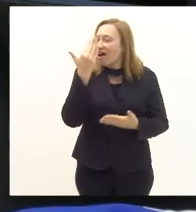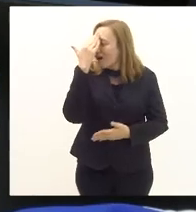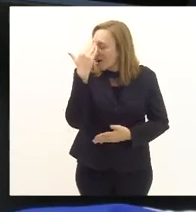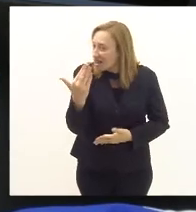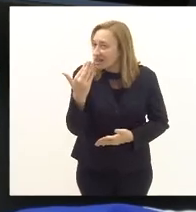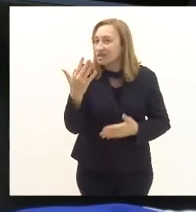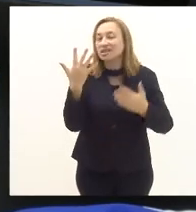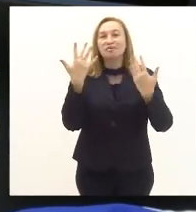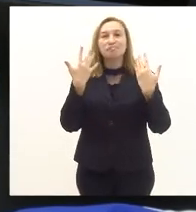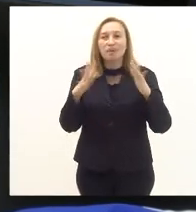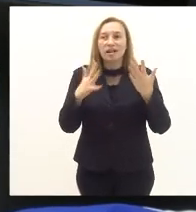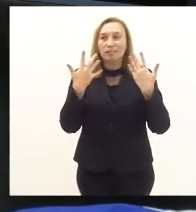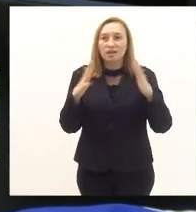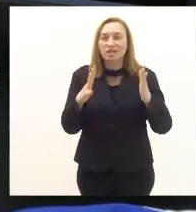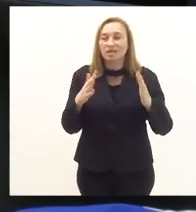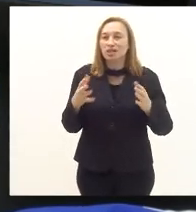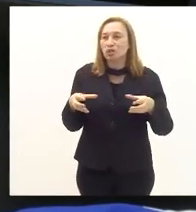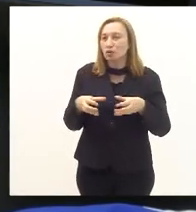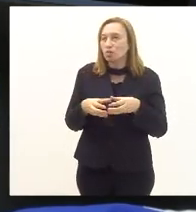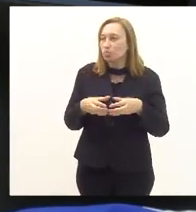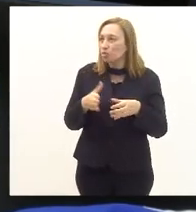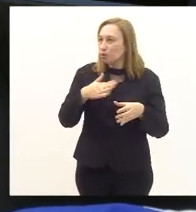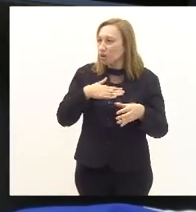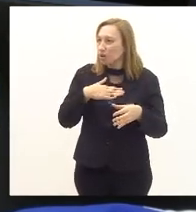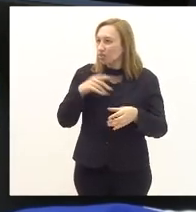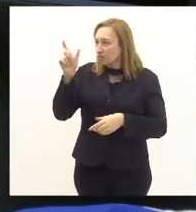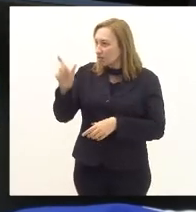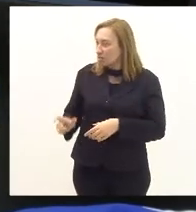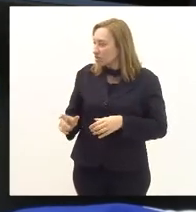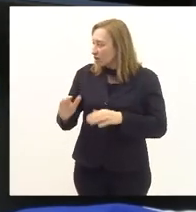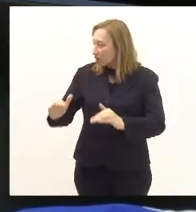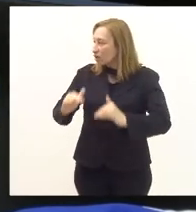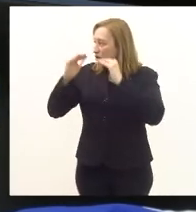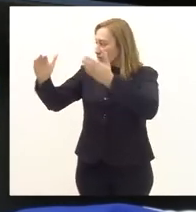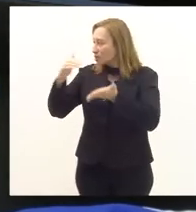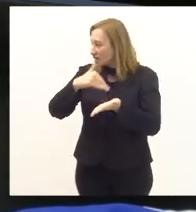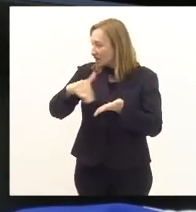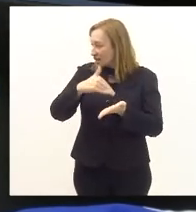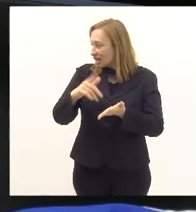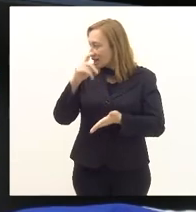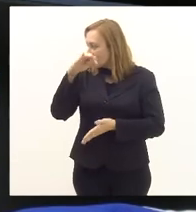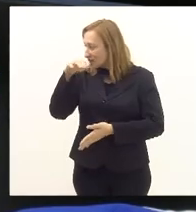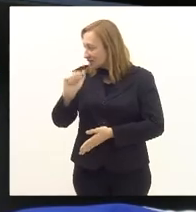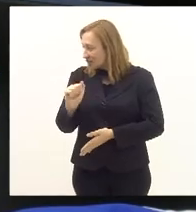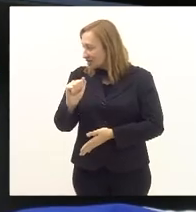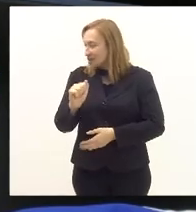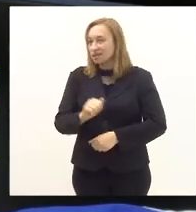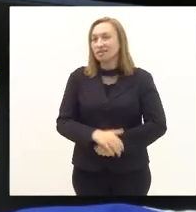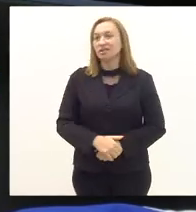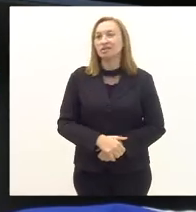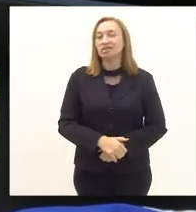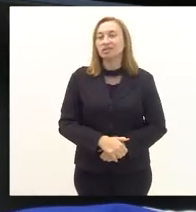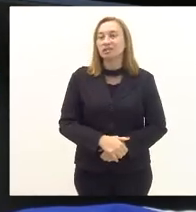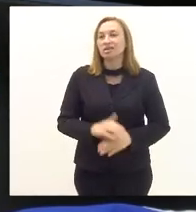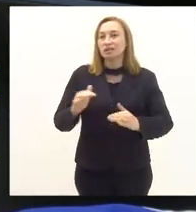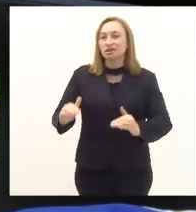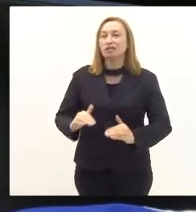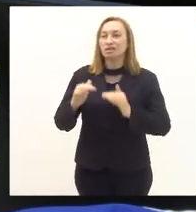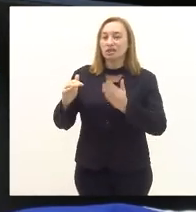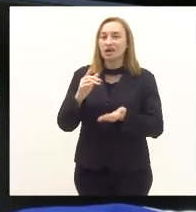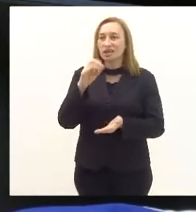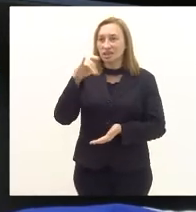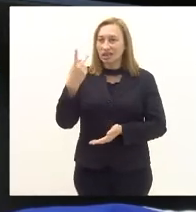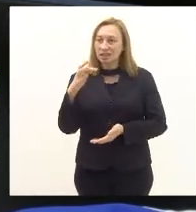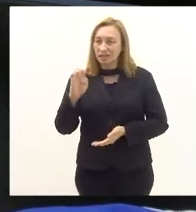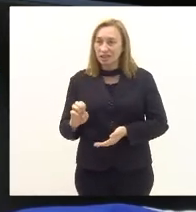agradecer e parabenizar a minha equipe toda, na figura da minha subsecretária Alessandra, na figura do meu superintendente Errani,